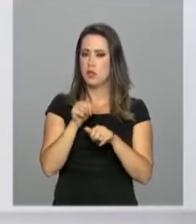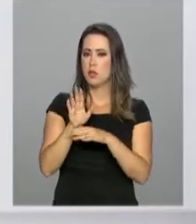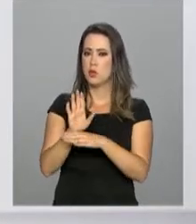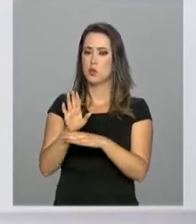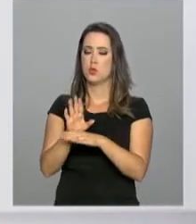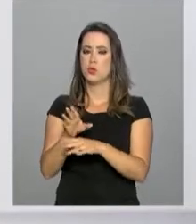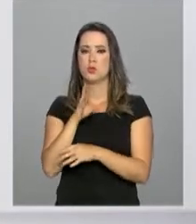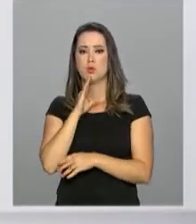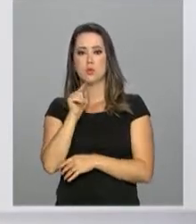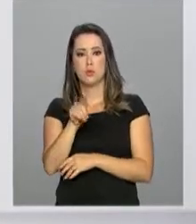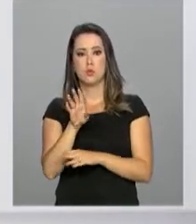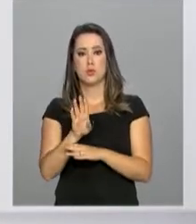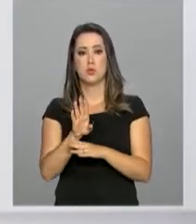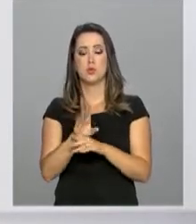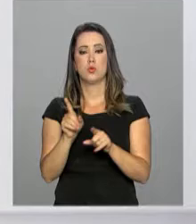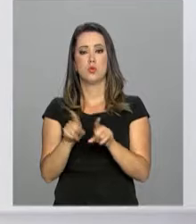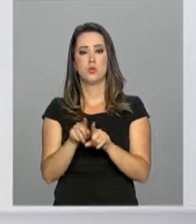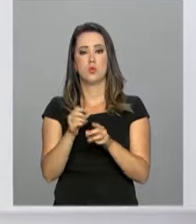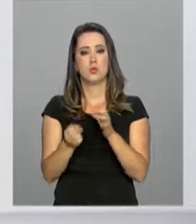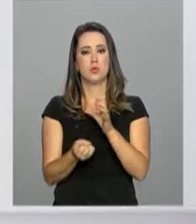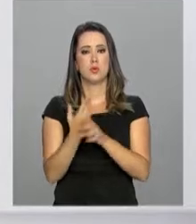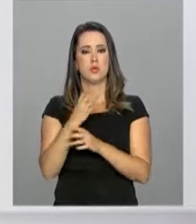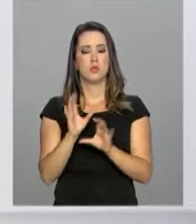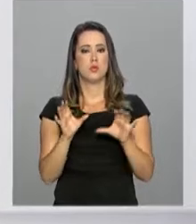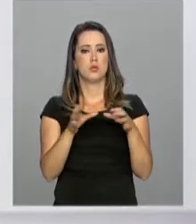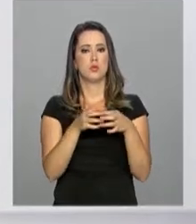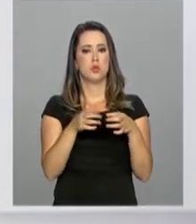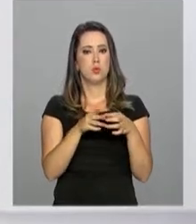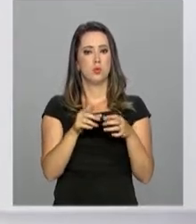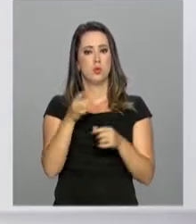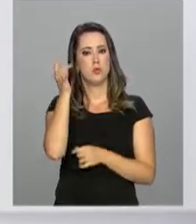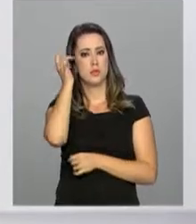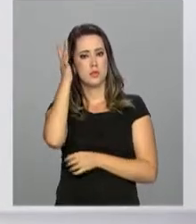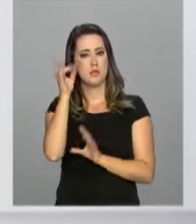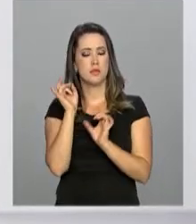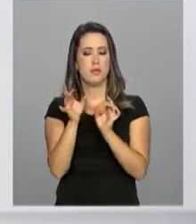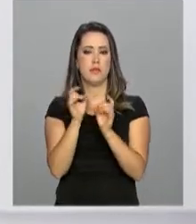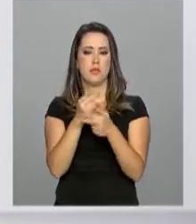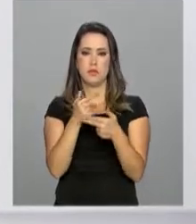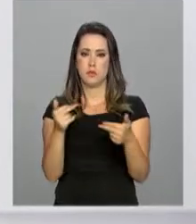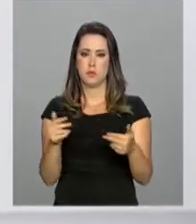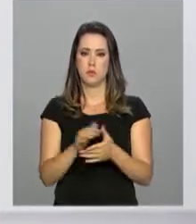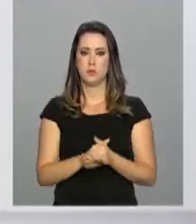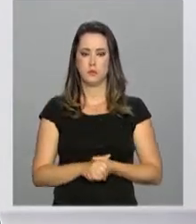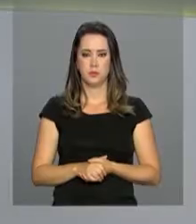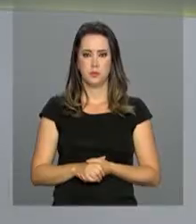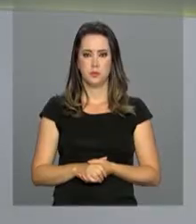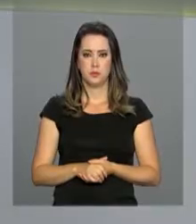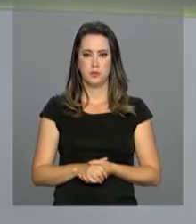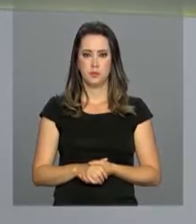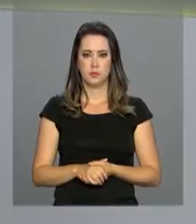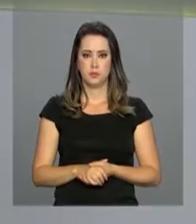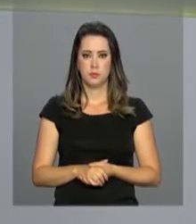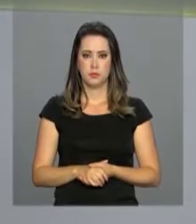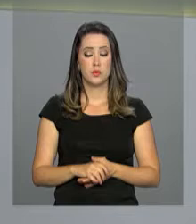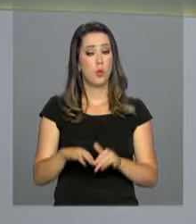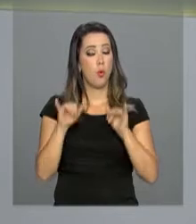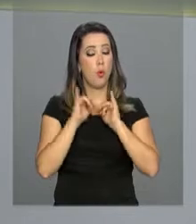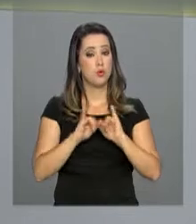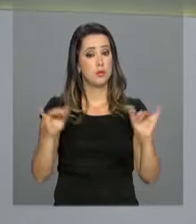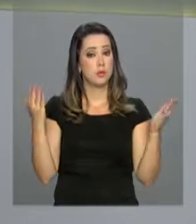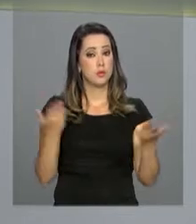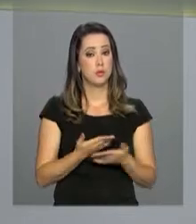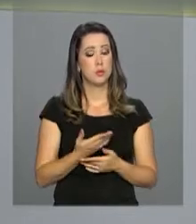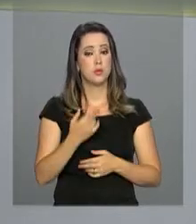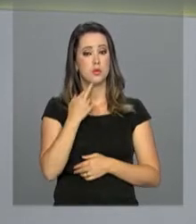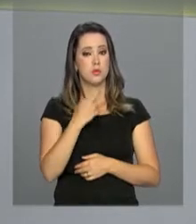os artesãos da Argélia na criação de uma cooperativa para facilitar a venda dos produtos. Foi divulgado hoje